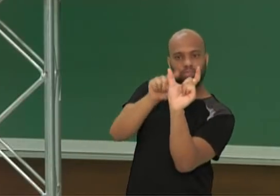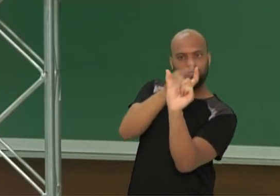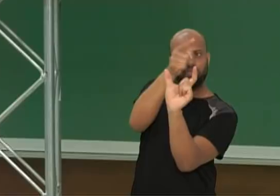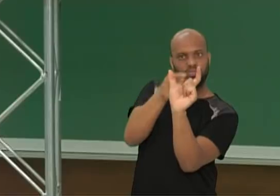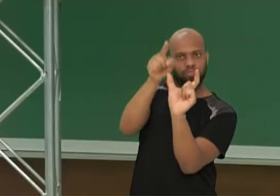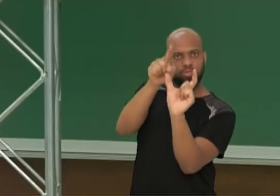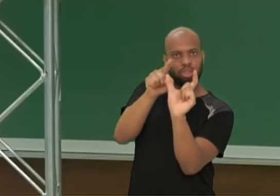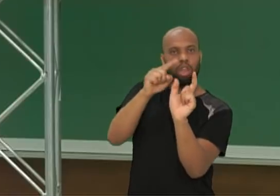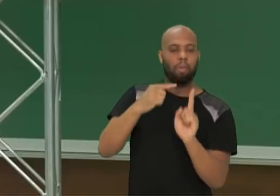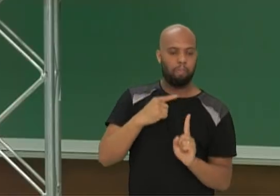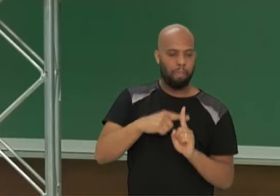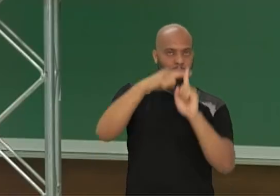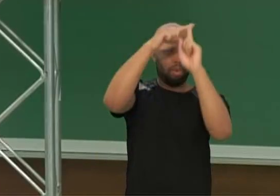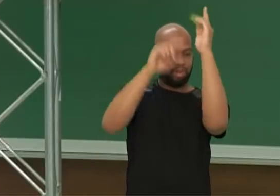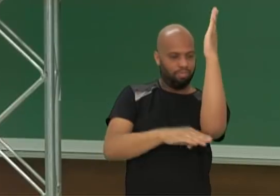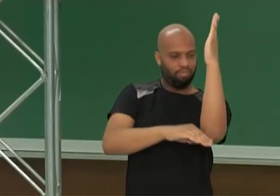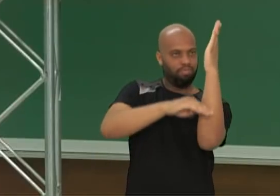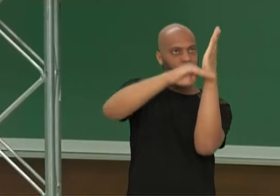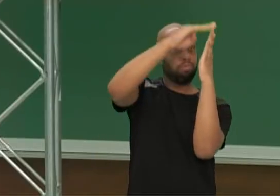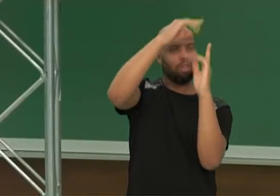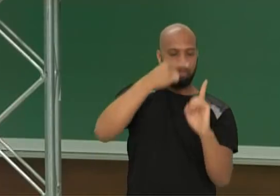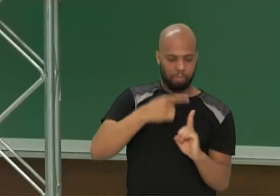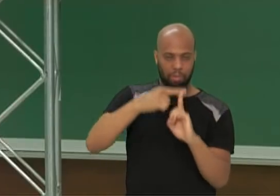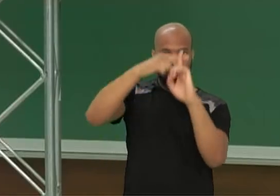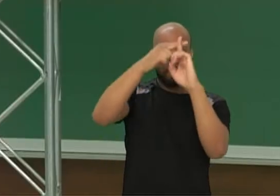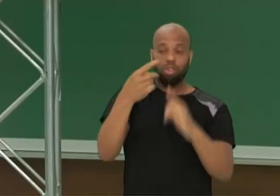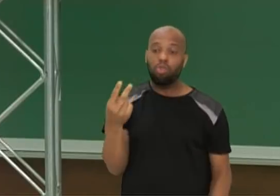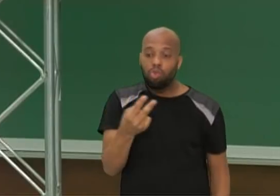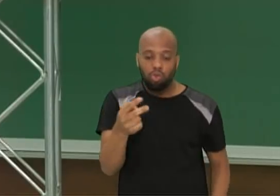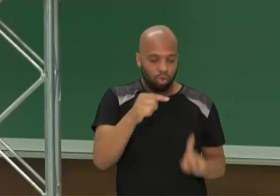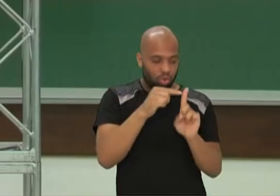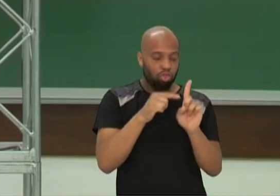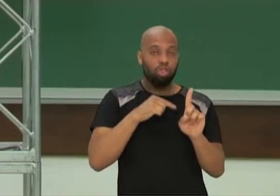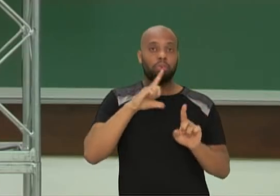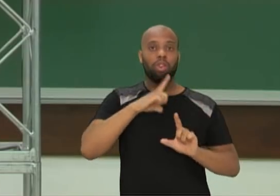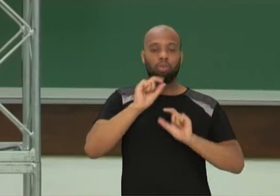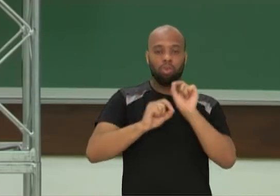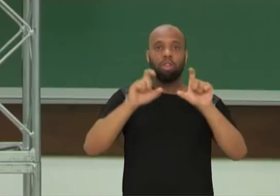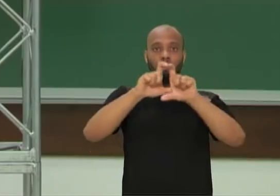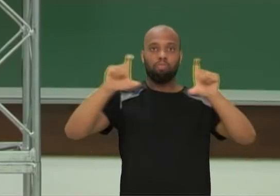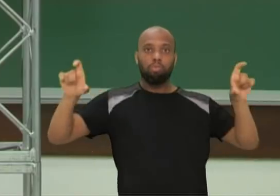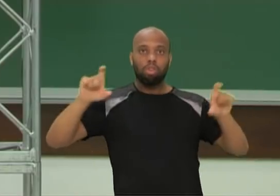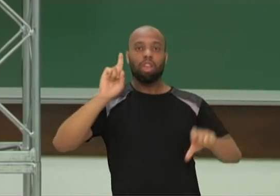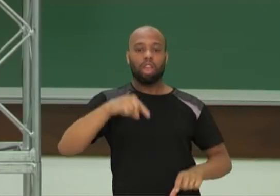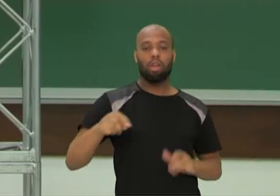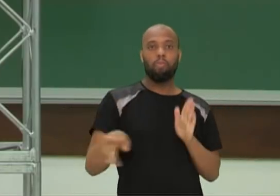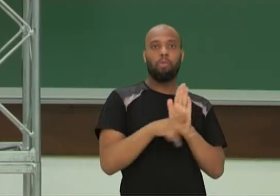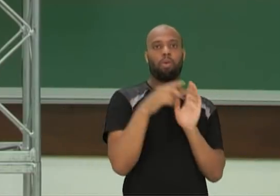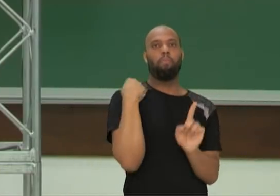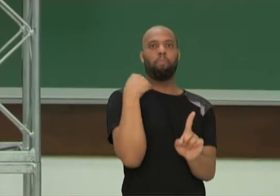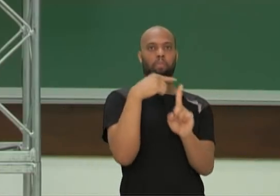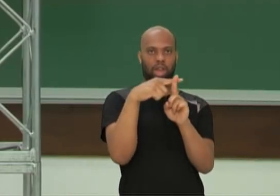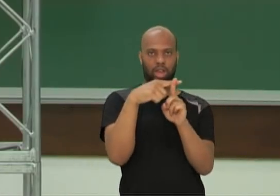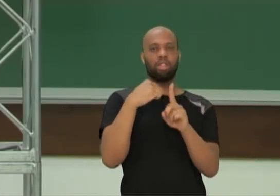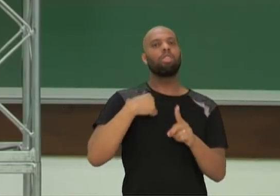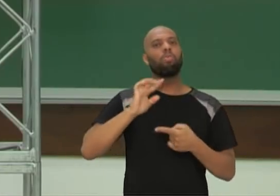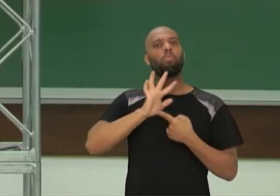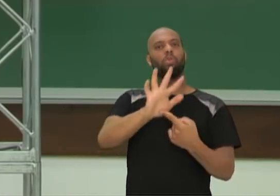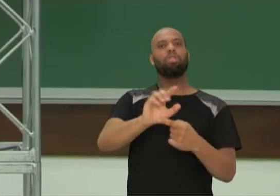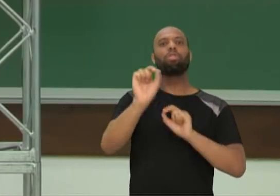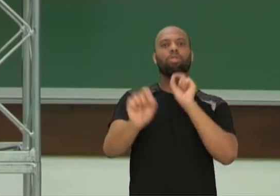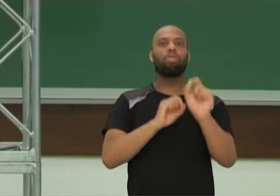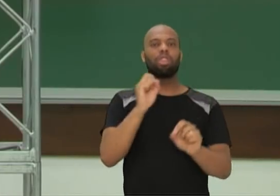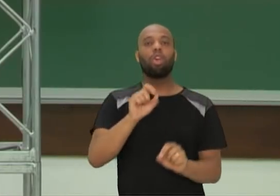são positivos, tá? Então, esses dois casos eu tenho equações que são positivas. Eu estou trazendo um